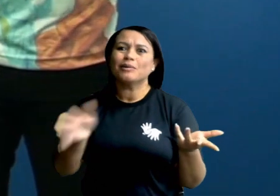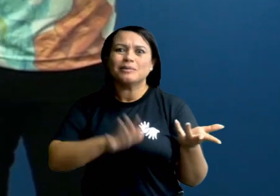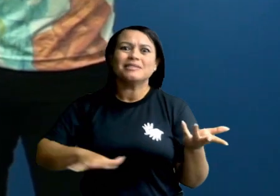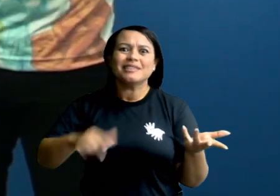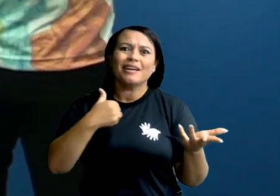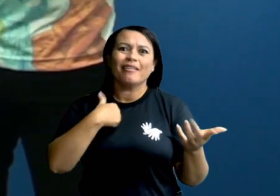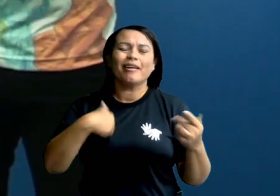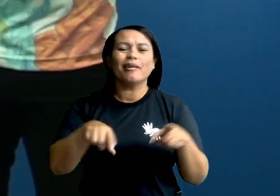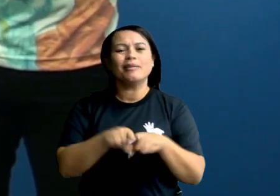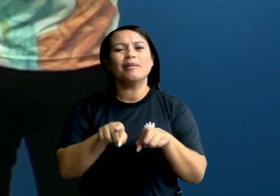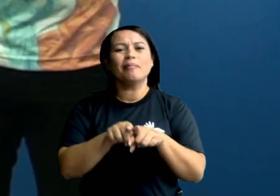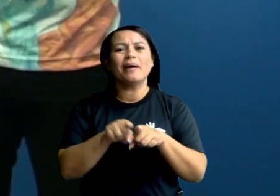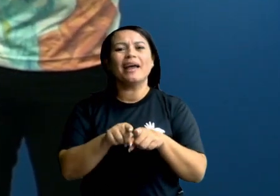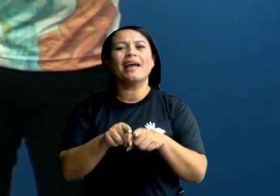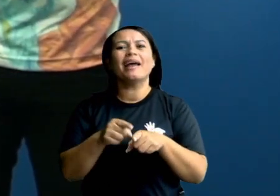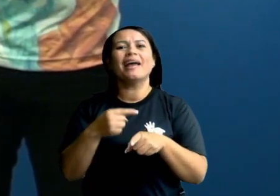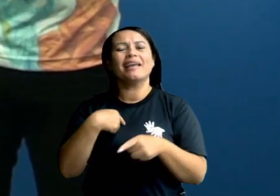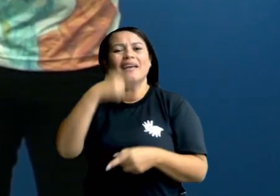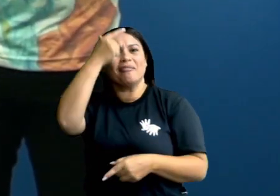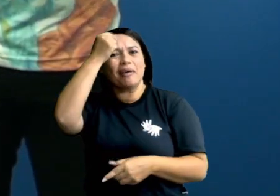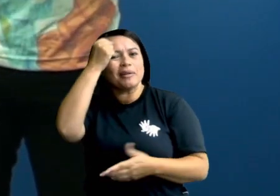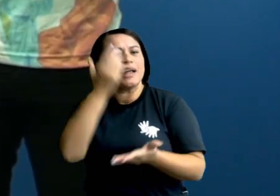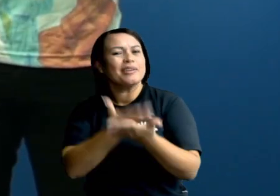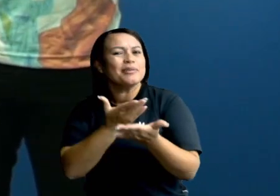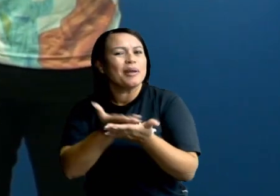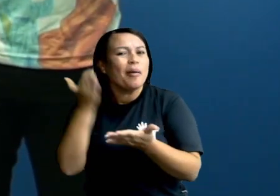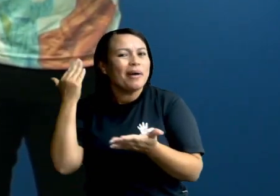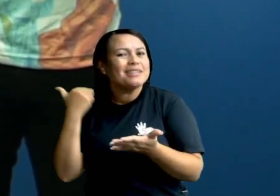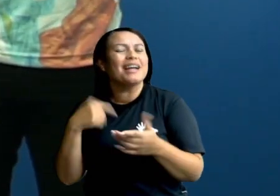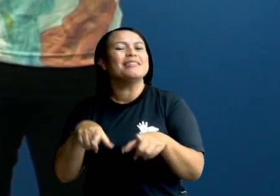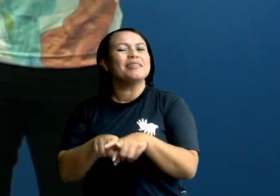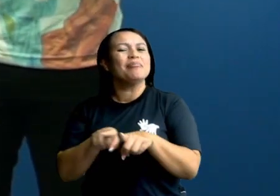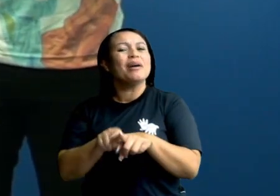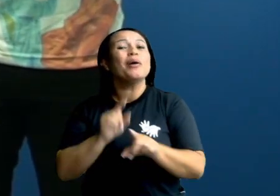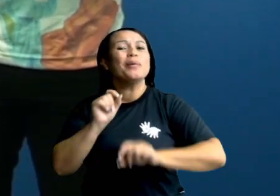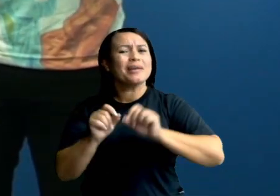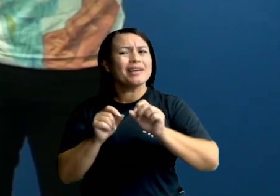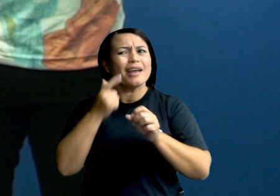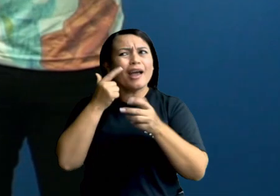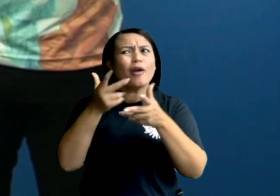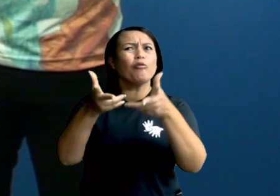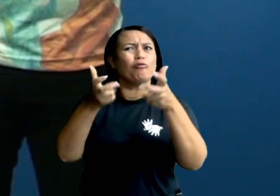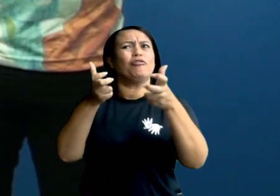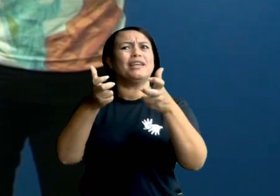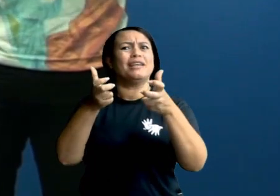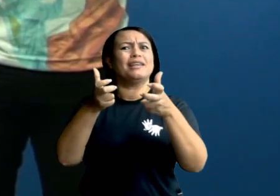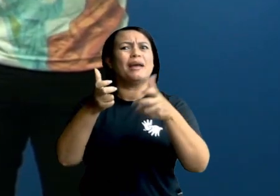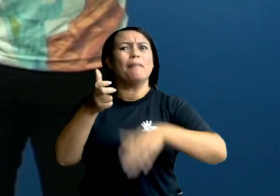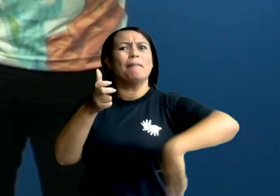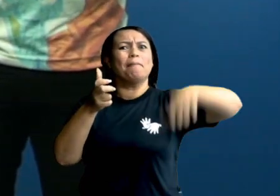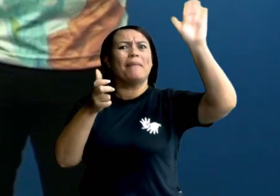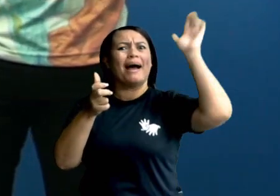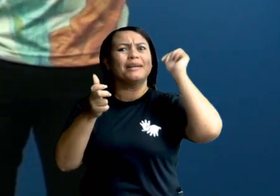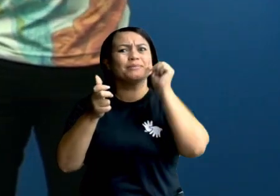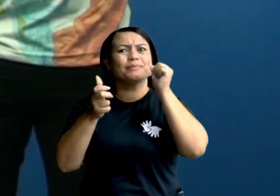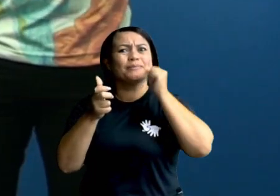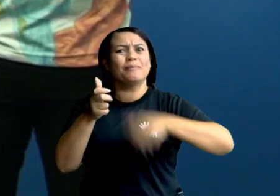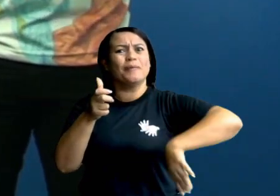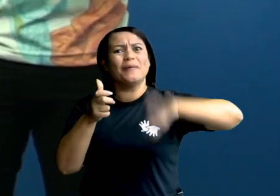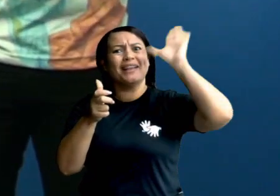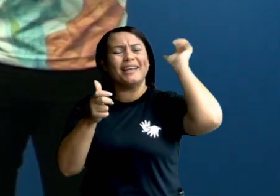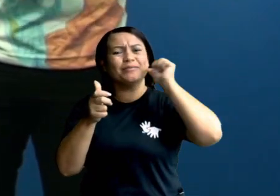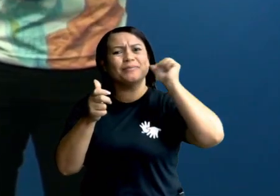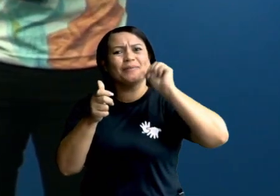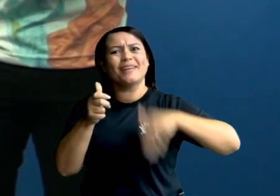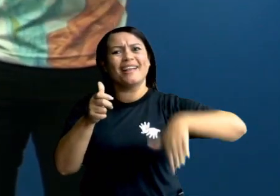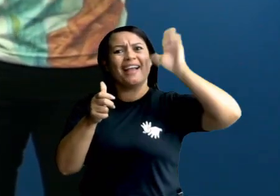que também fiz, né, universidade e etc., eu via muito uma tendência de assim, as mulheres estarem